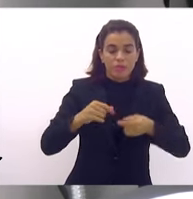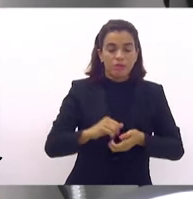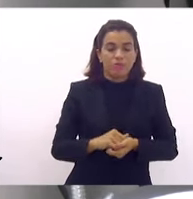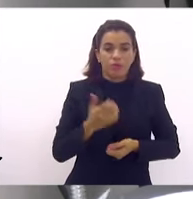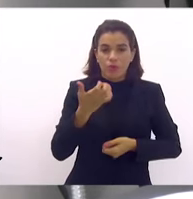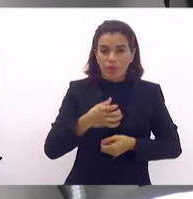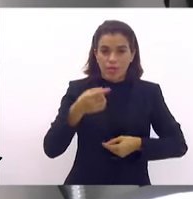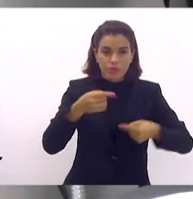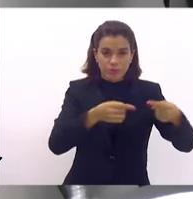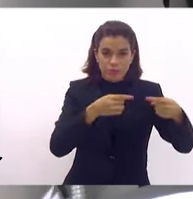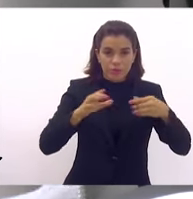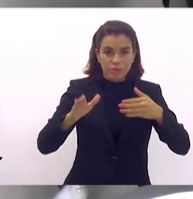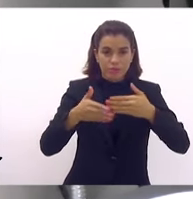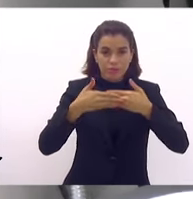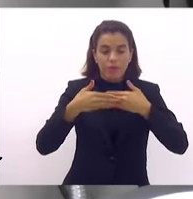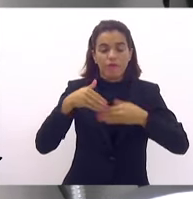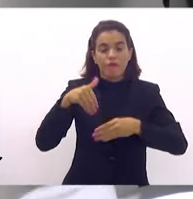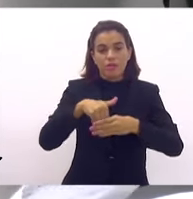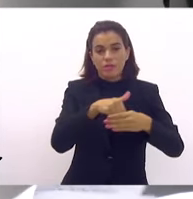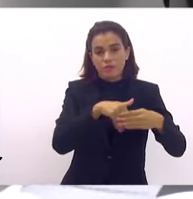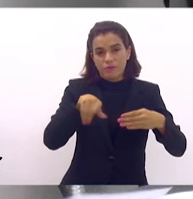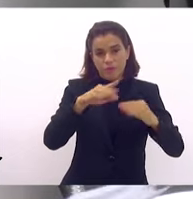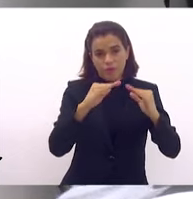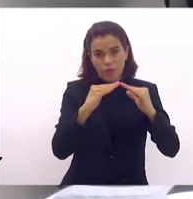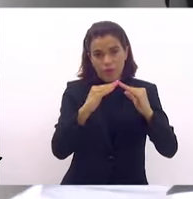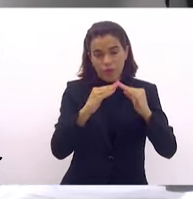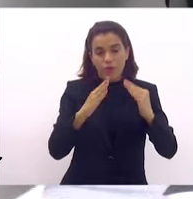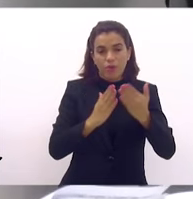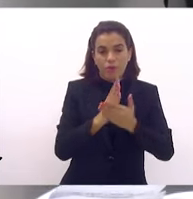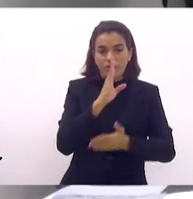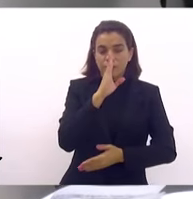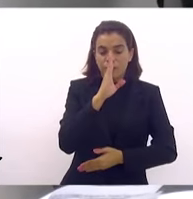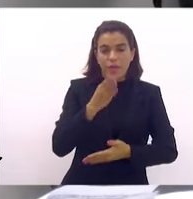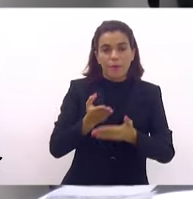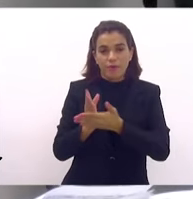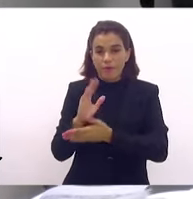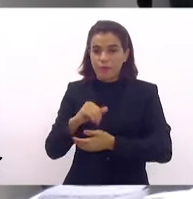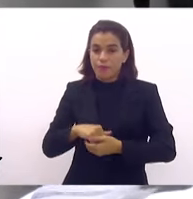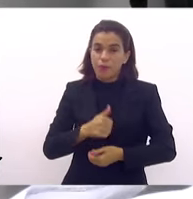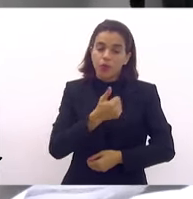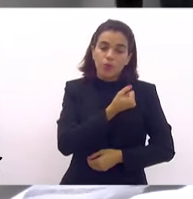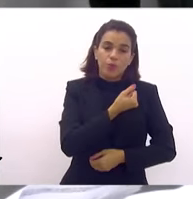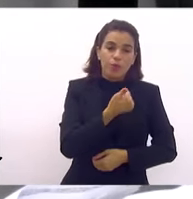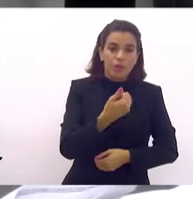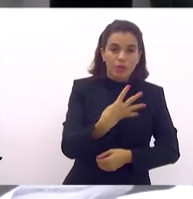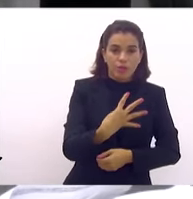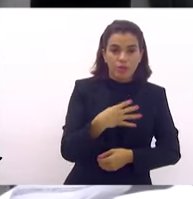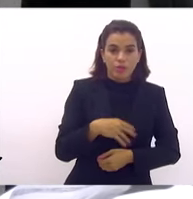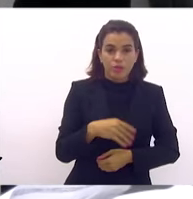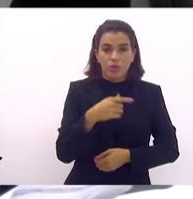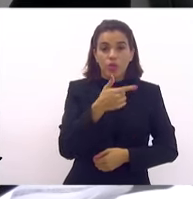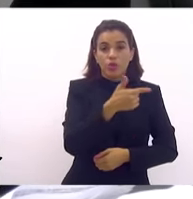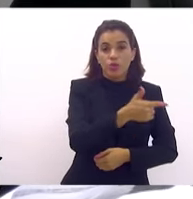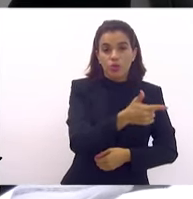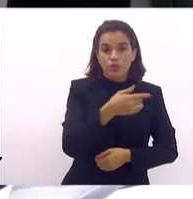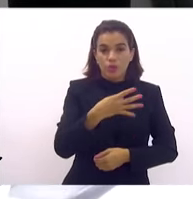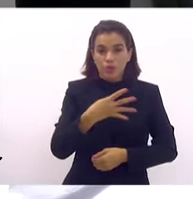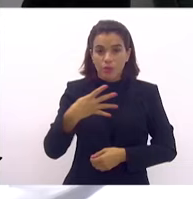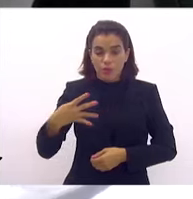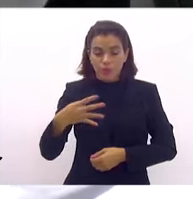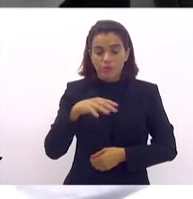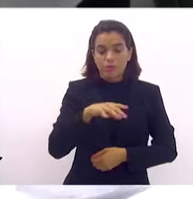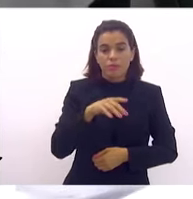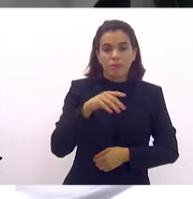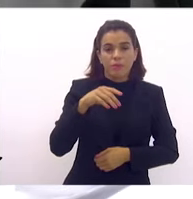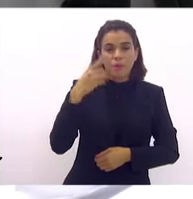queira discutir, encerrada a discussão. Em votação, os senhores que aprovam permaneçam como estão, aprovado. 14 da pauta, projeto de lei 244 de 23, de autoria do deputado